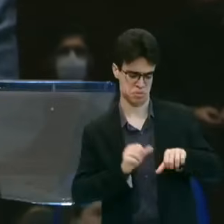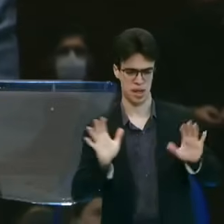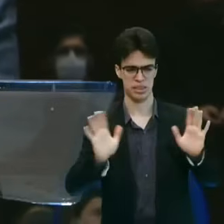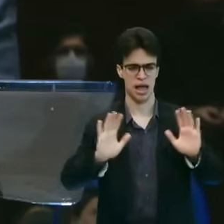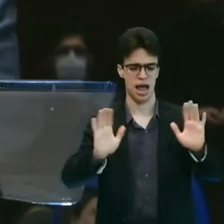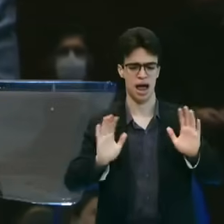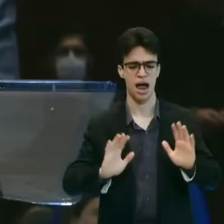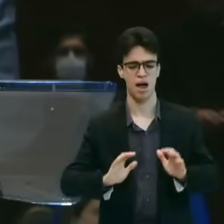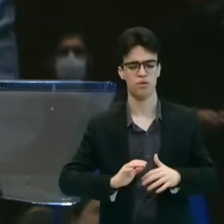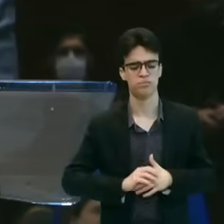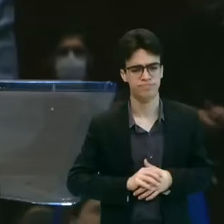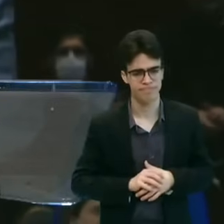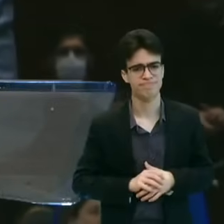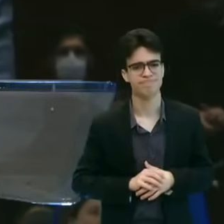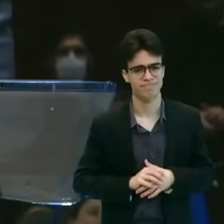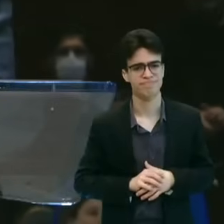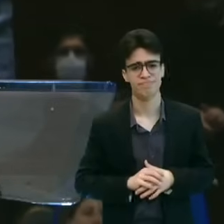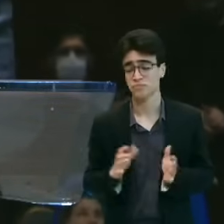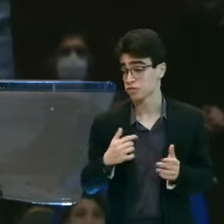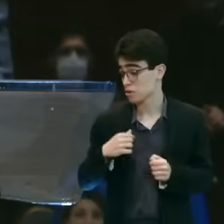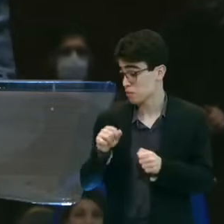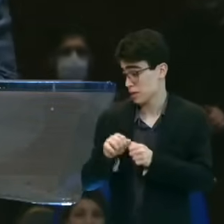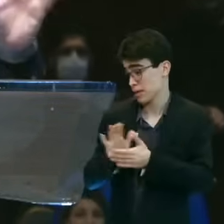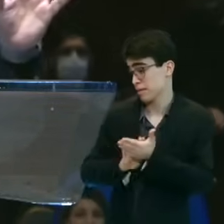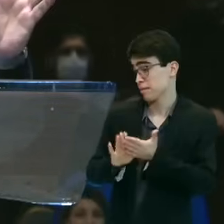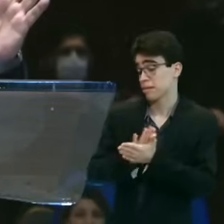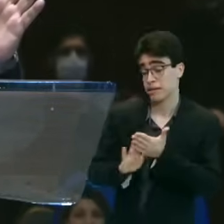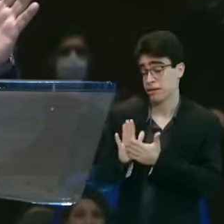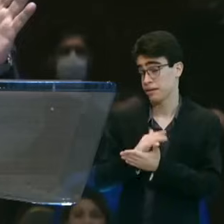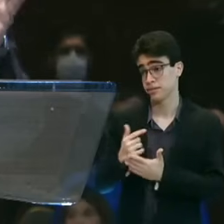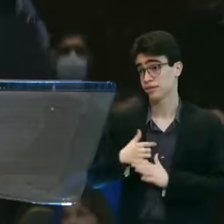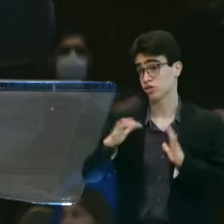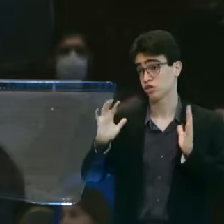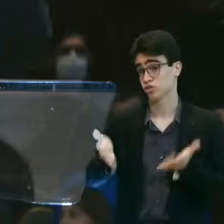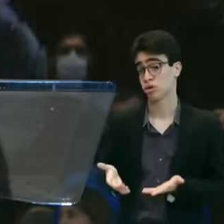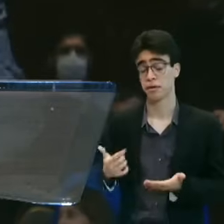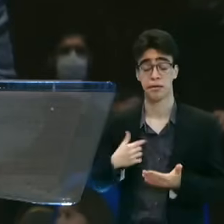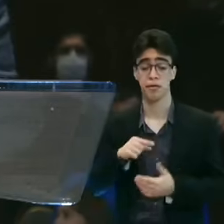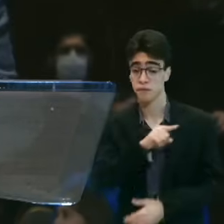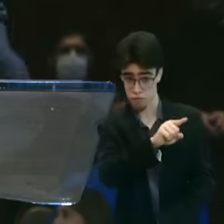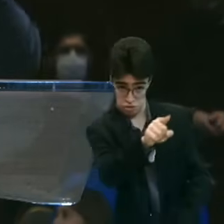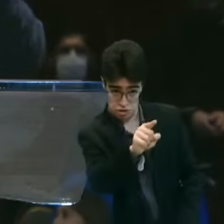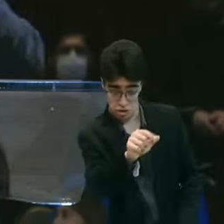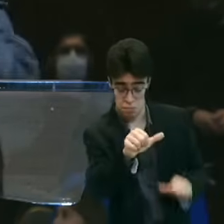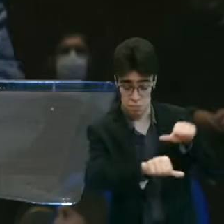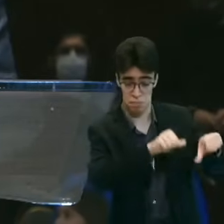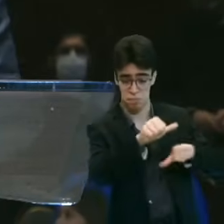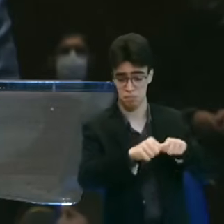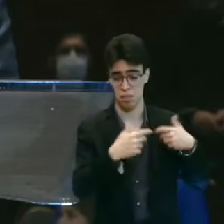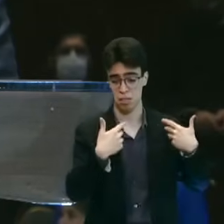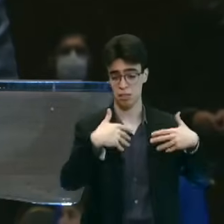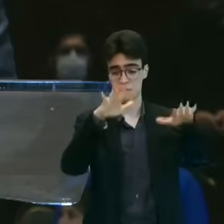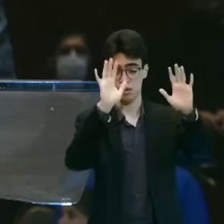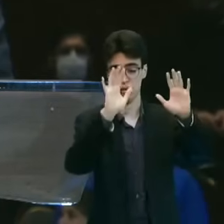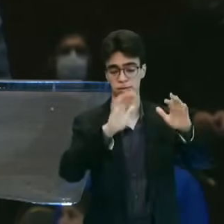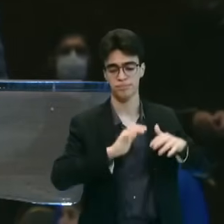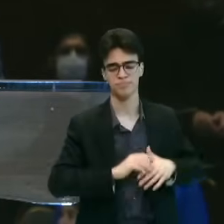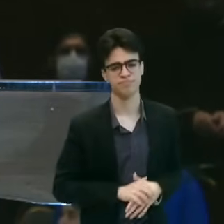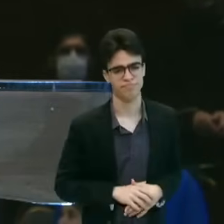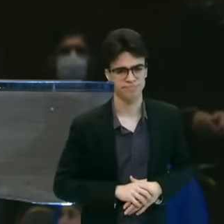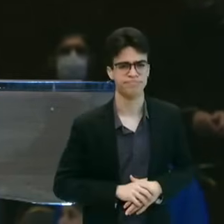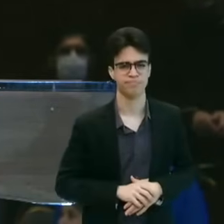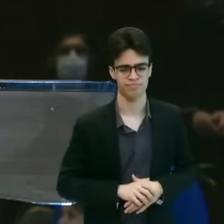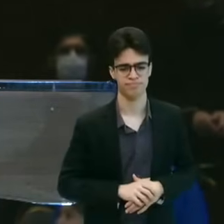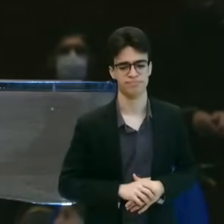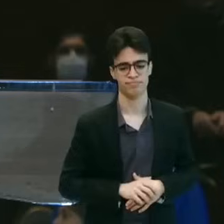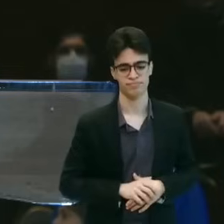transformação. Eu não tenho que fazer mais nada, já paguei todos os preços, você que tem que mudar, você que se vire aí.